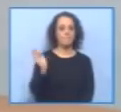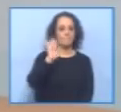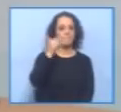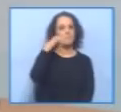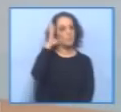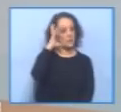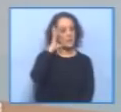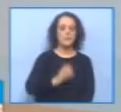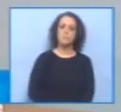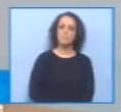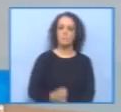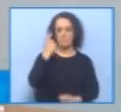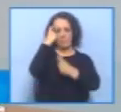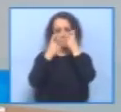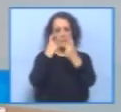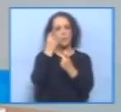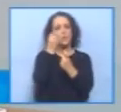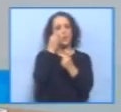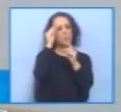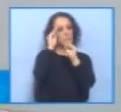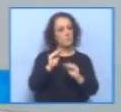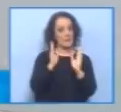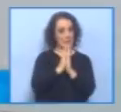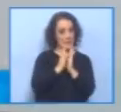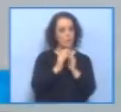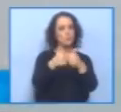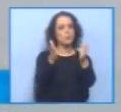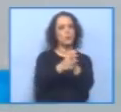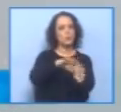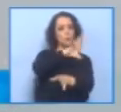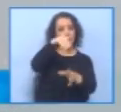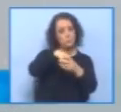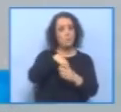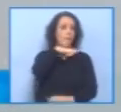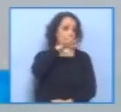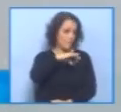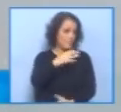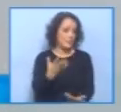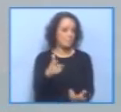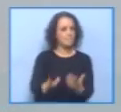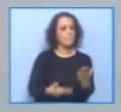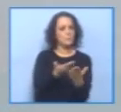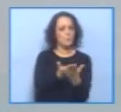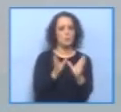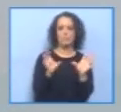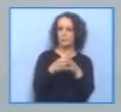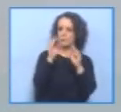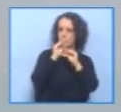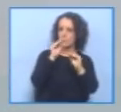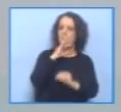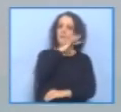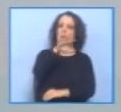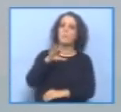Olá, muito boa tarde. Pensar a catequese para todos e envolvendo toda a família. É essa a proposta da catequese familiar,